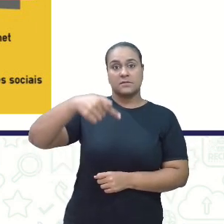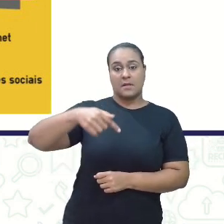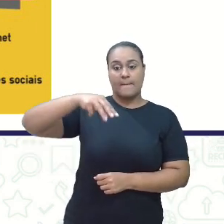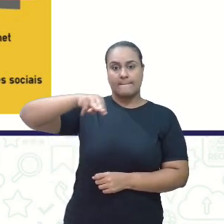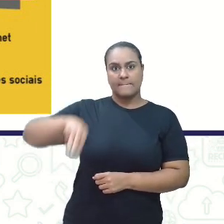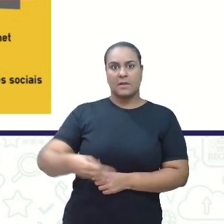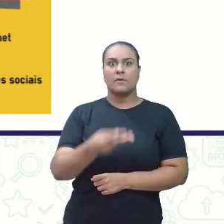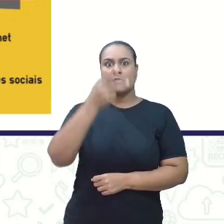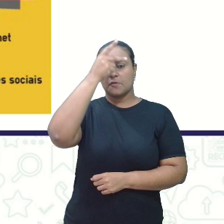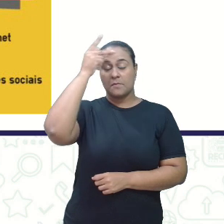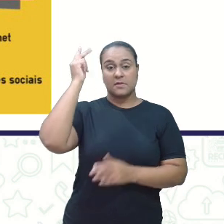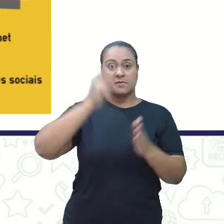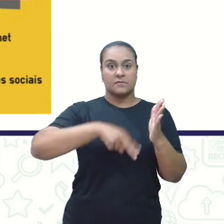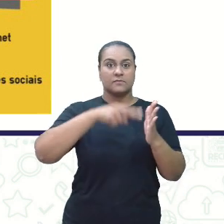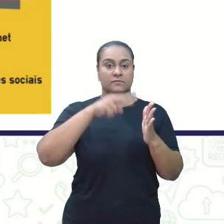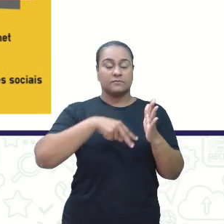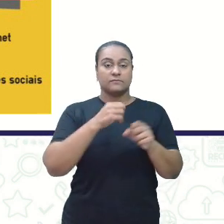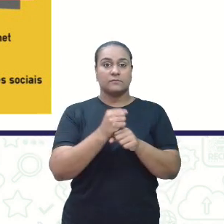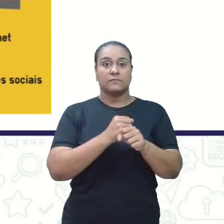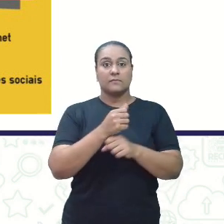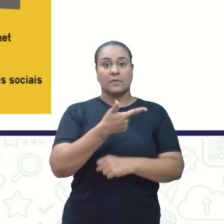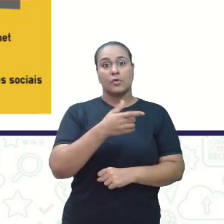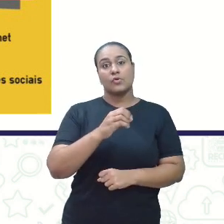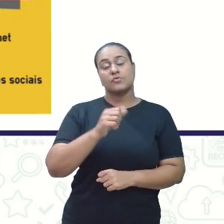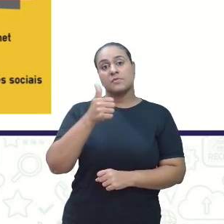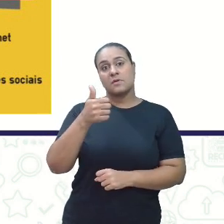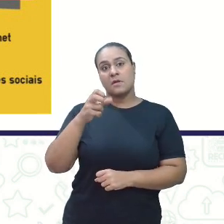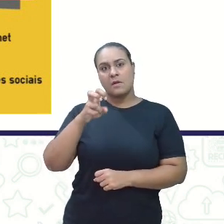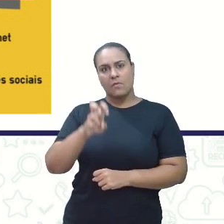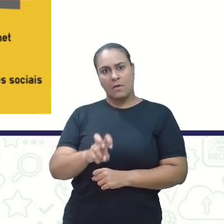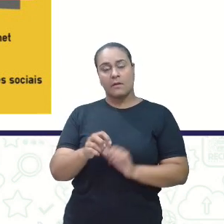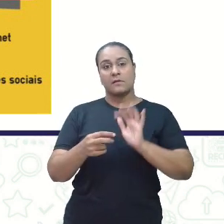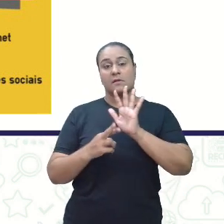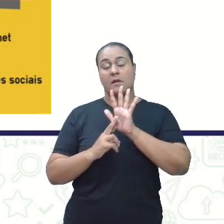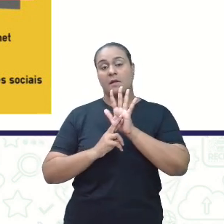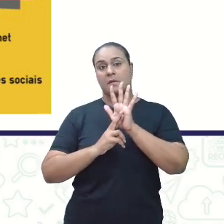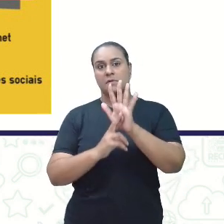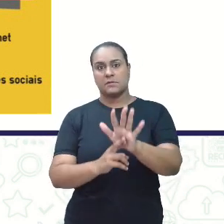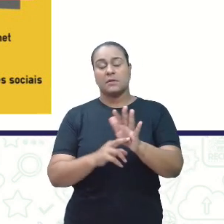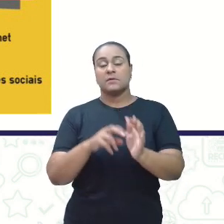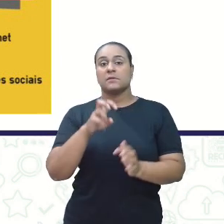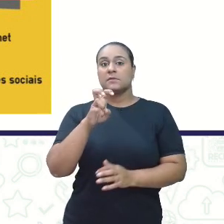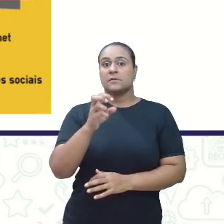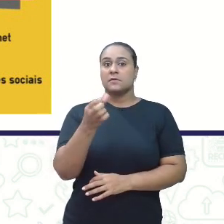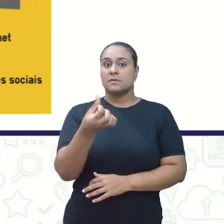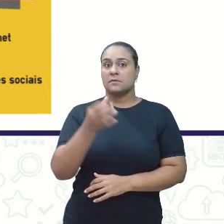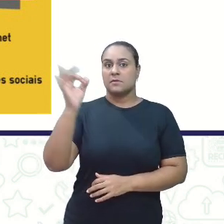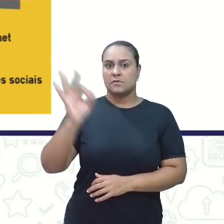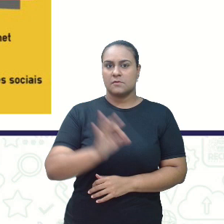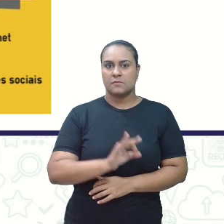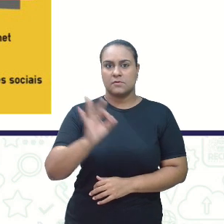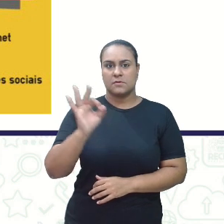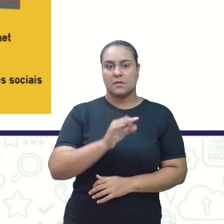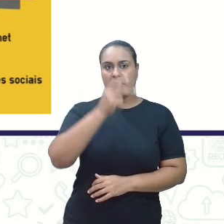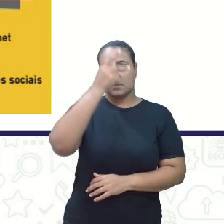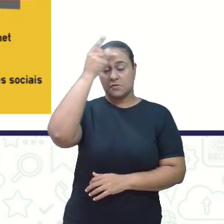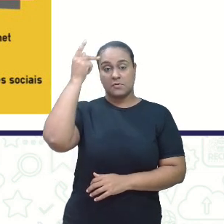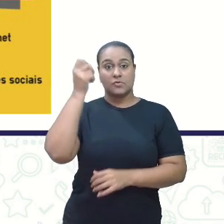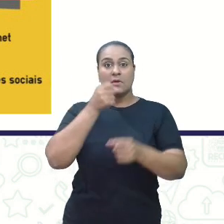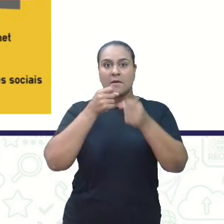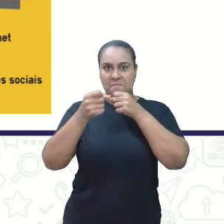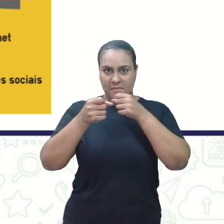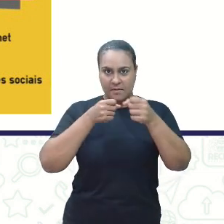e aí em 2015 a gente tem essa quantidade, né, representando 56% das pessoas